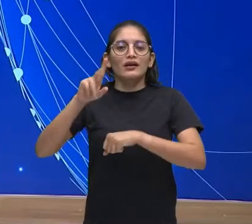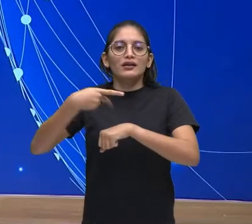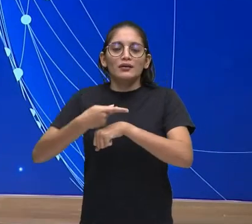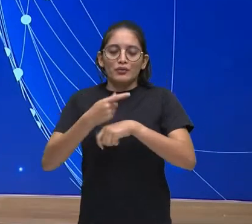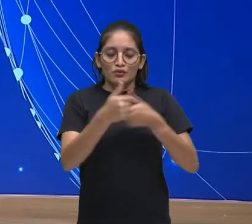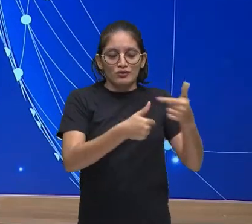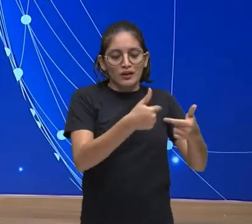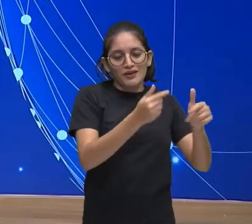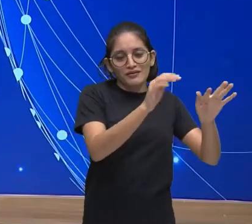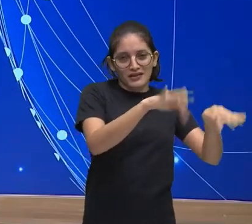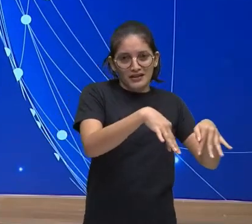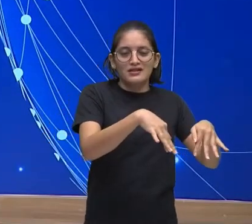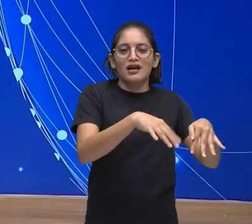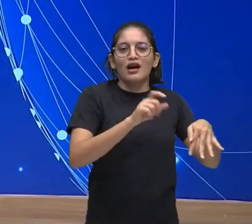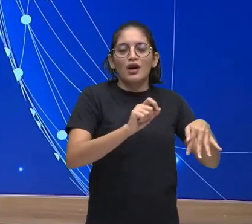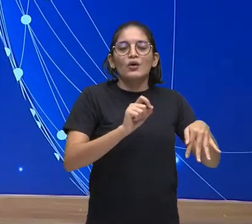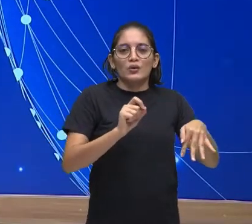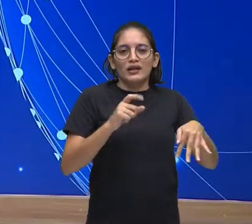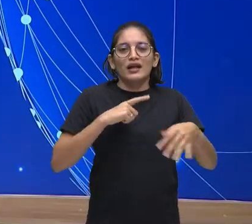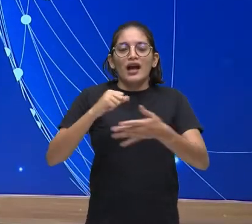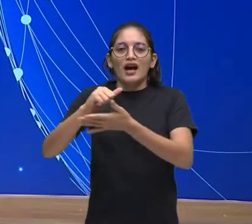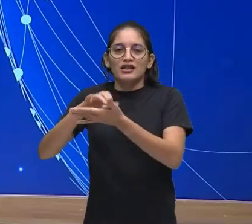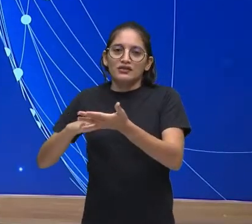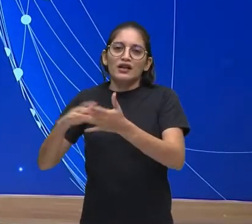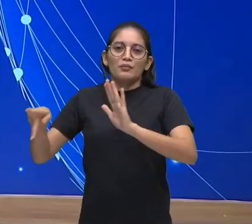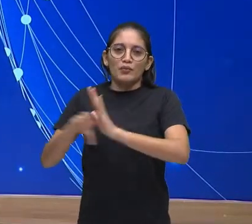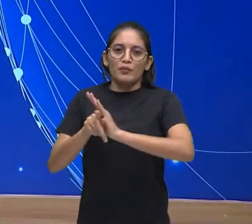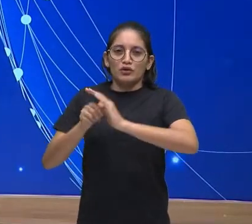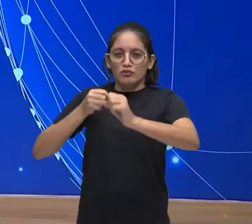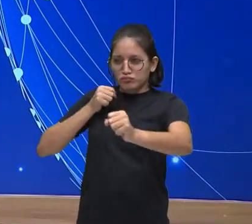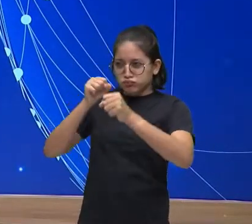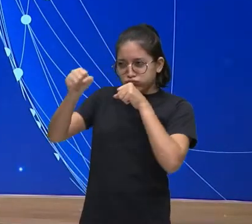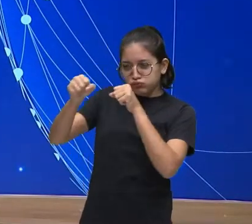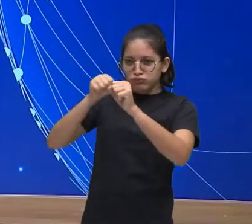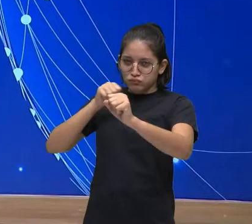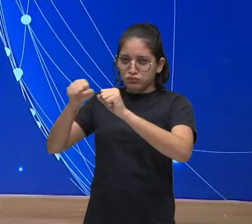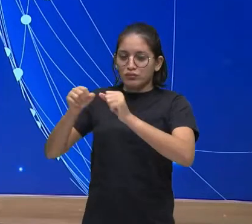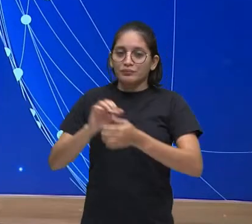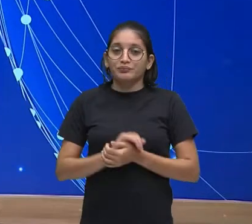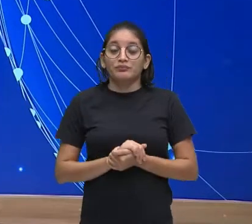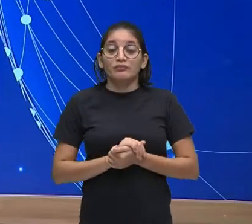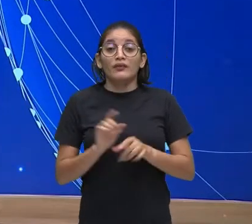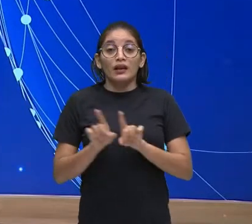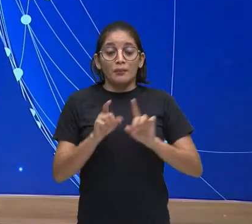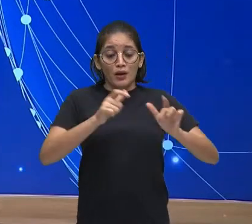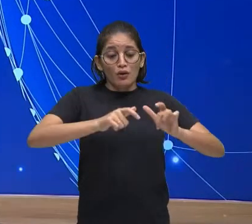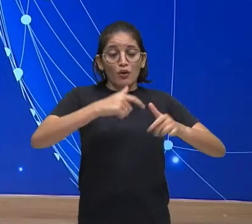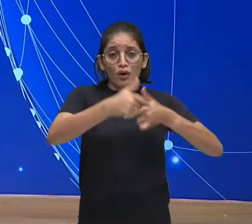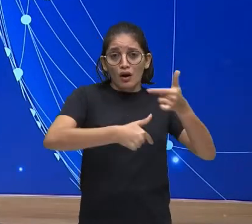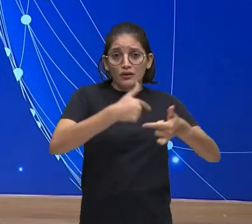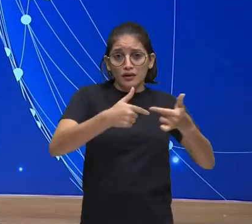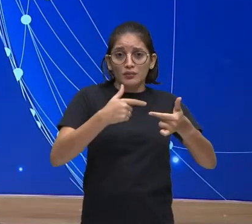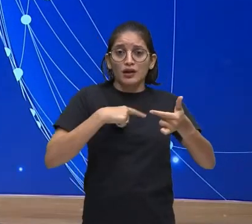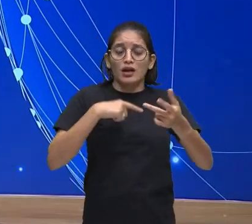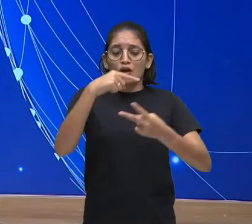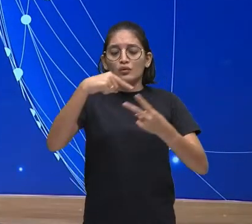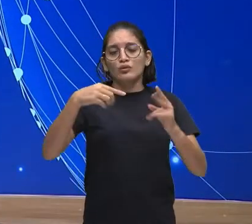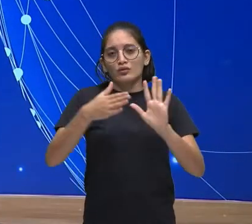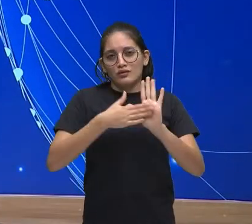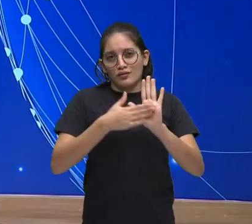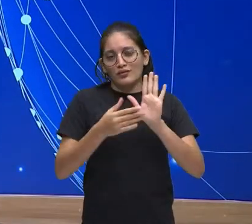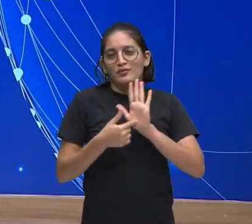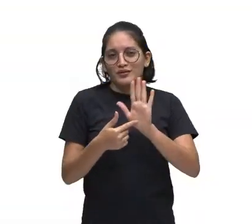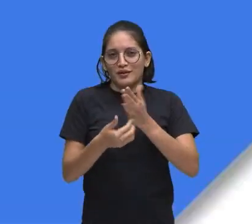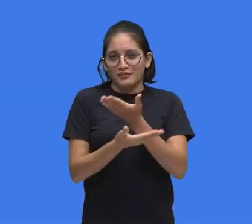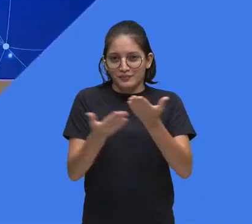teu trabalho, de repente fazer ali uma atividade de luta. Mas no local do teu trabalho eu trago duas propostas que eu vou mostrar para